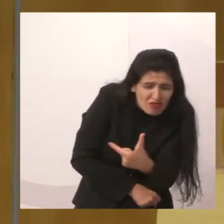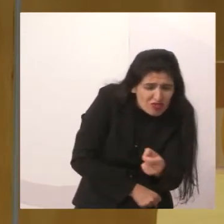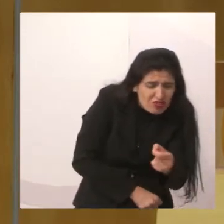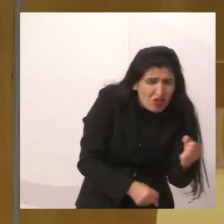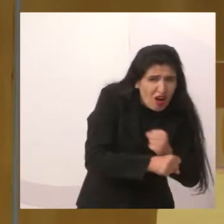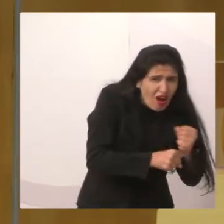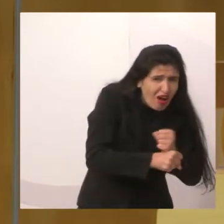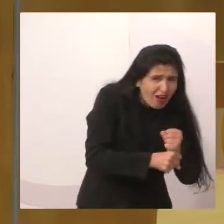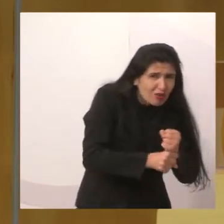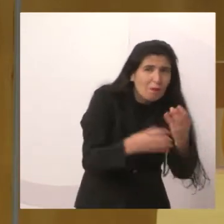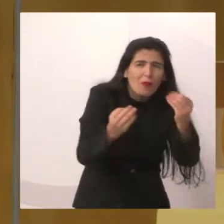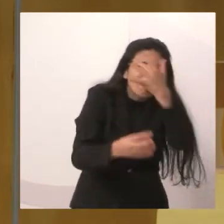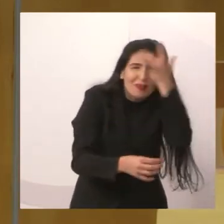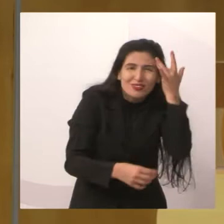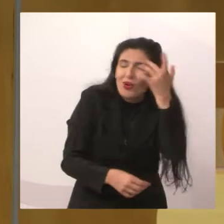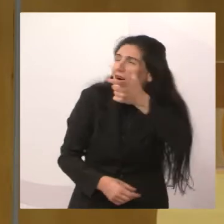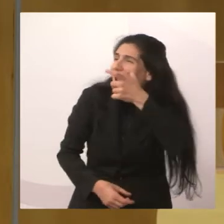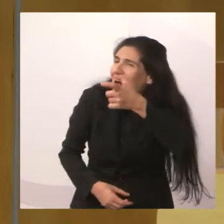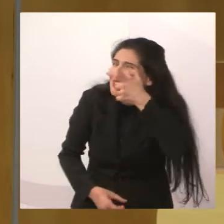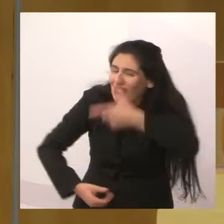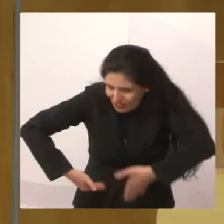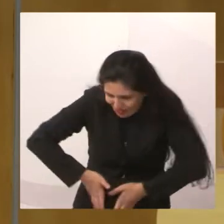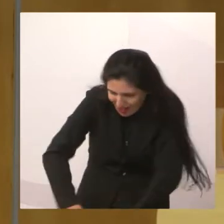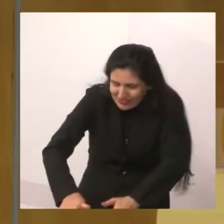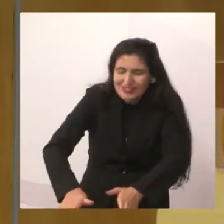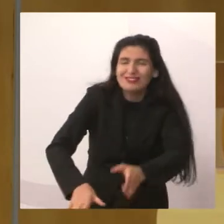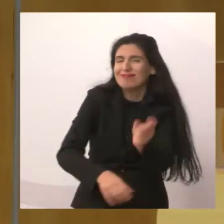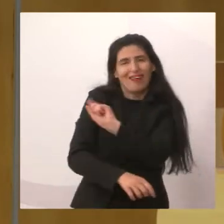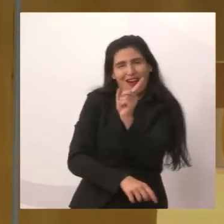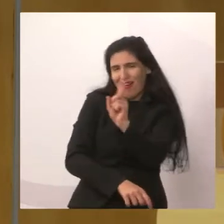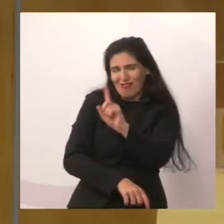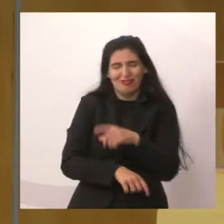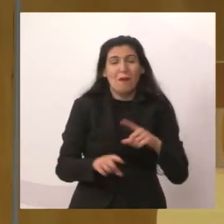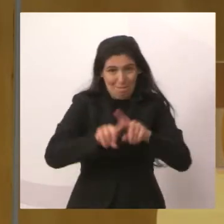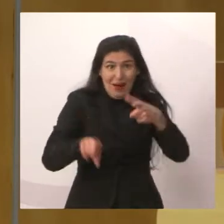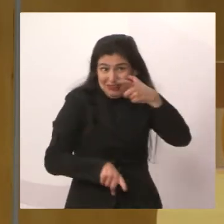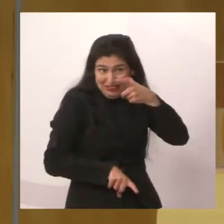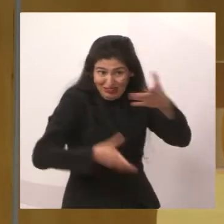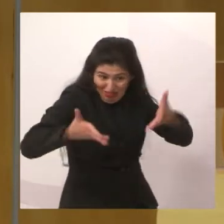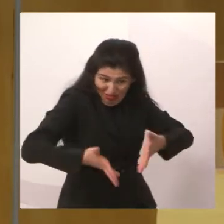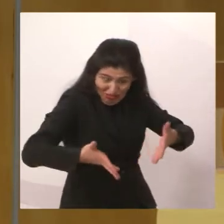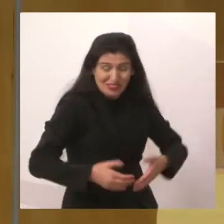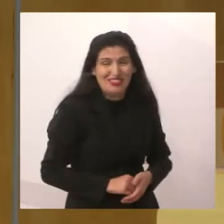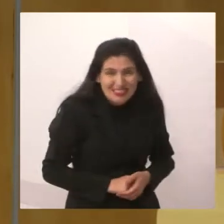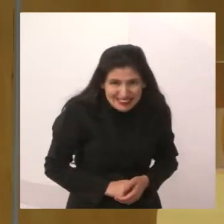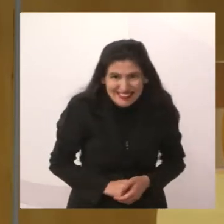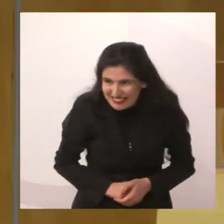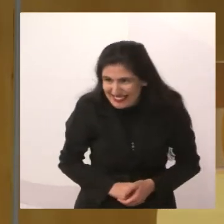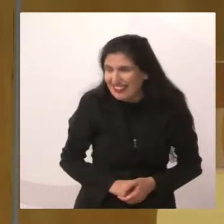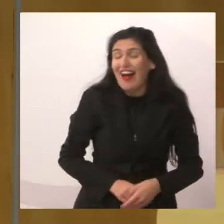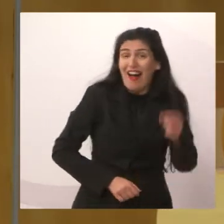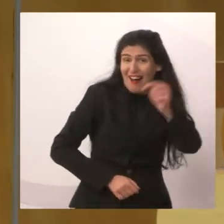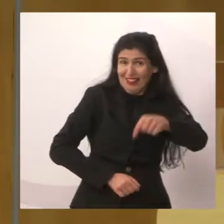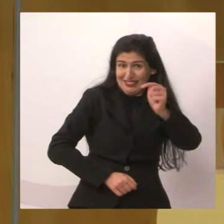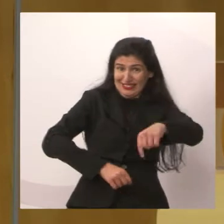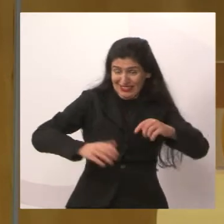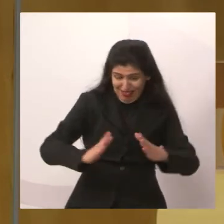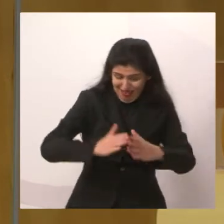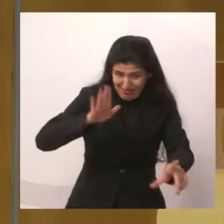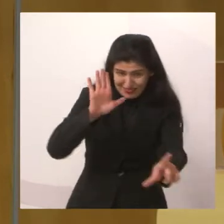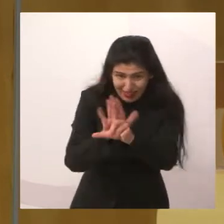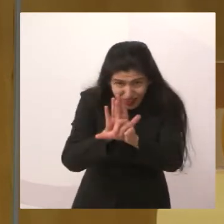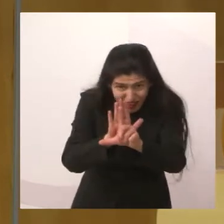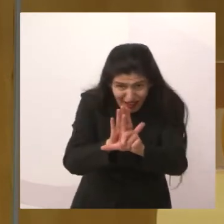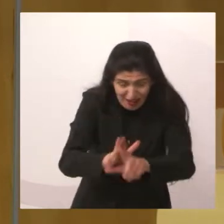nem nascidos tinham ainda em 2001. E essa casa aqui, por conta de